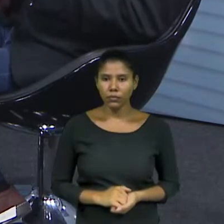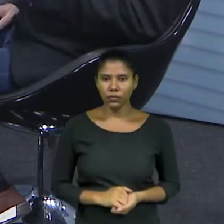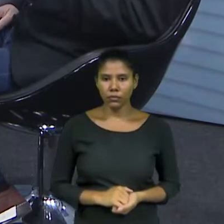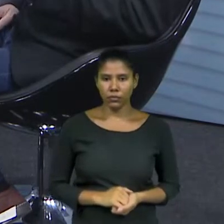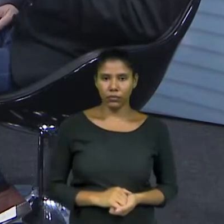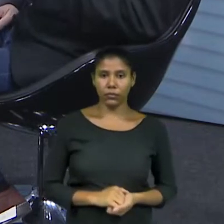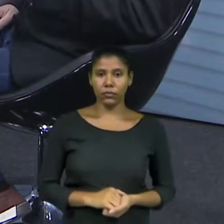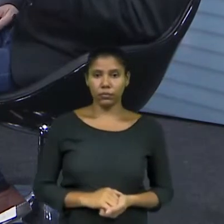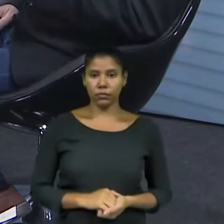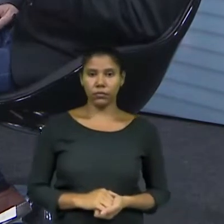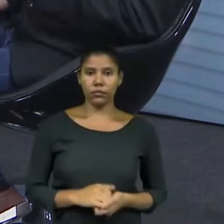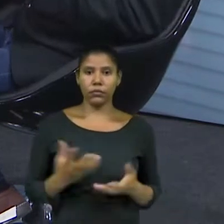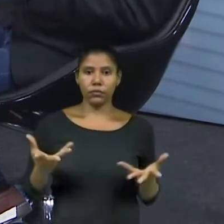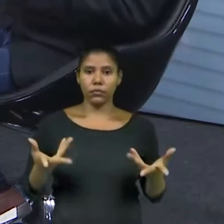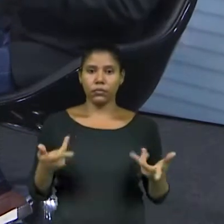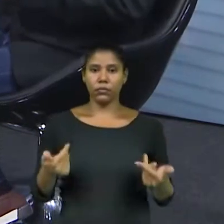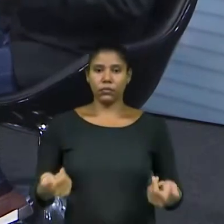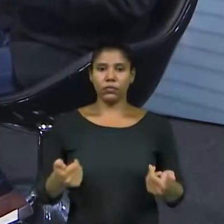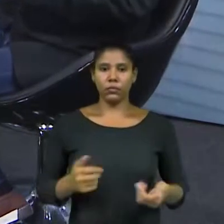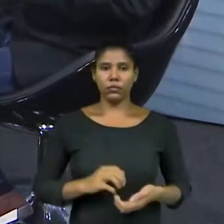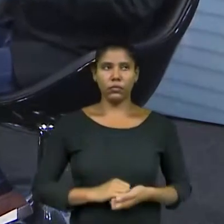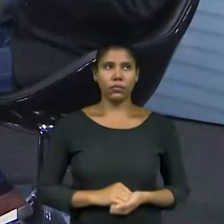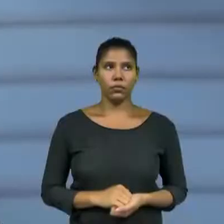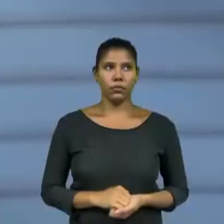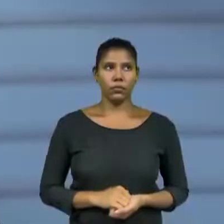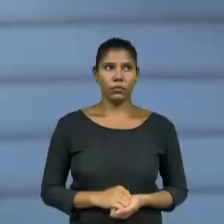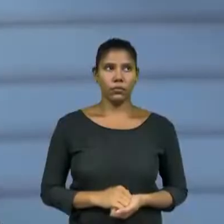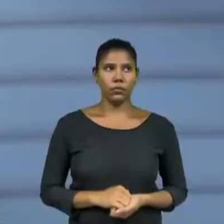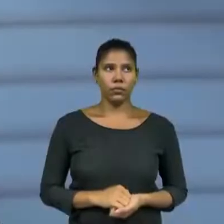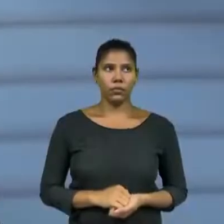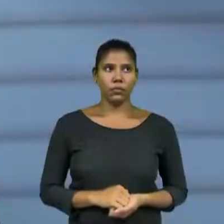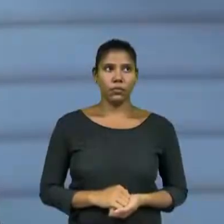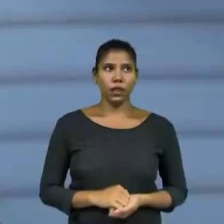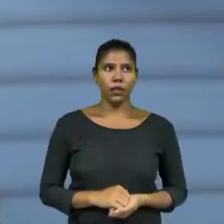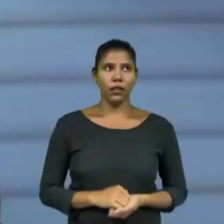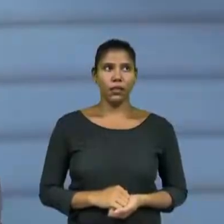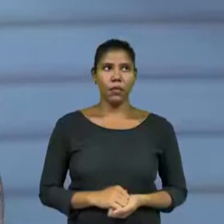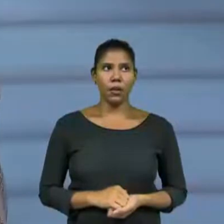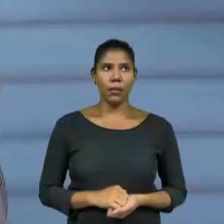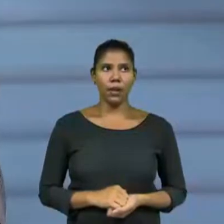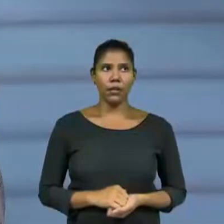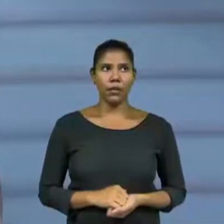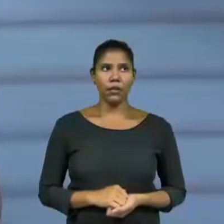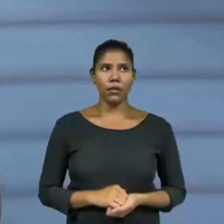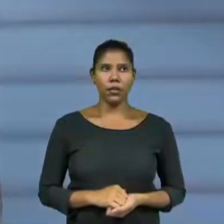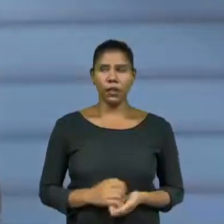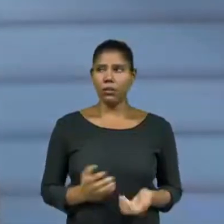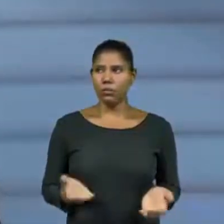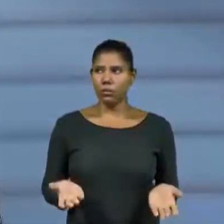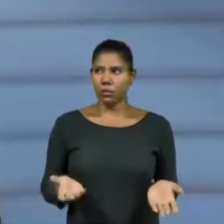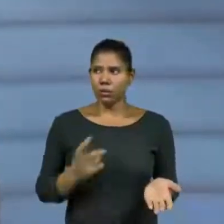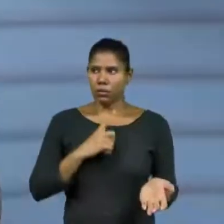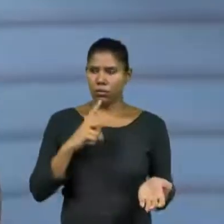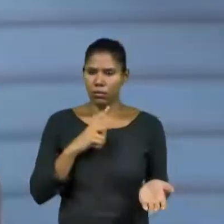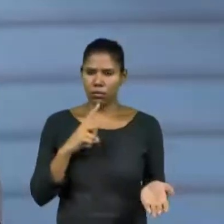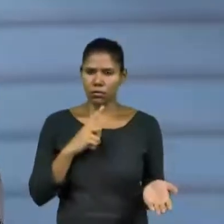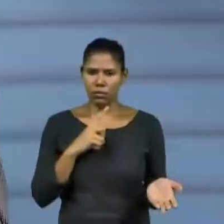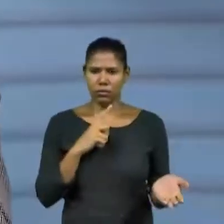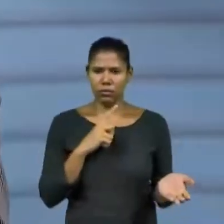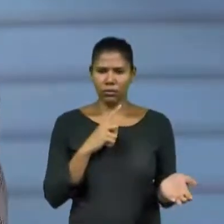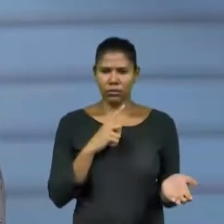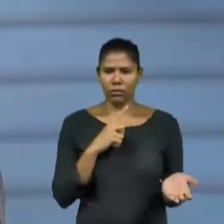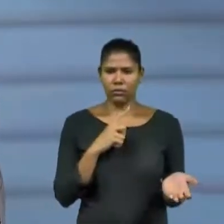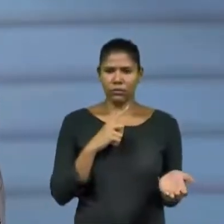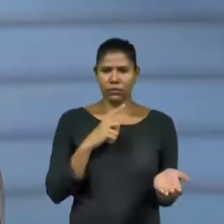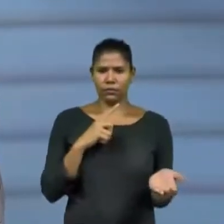nacional. Maravilhoso. E estar entre os 4, entre os 100. E o Jurandir está lá na FIEC também, né? O Jurandir Picanço foi o nosso primeiro